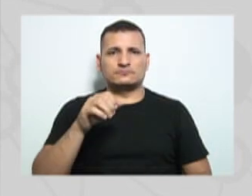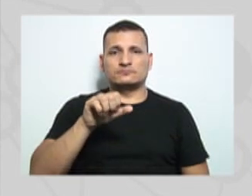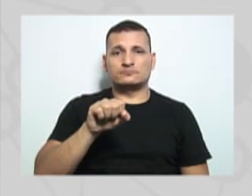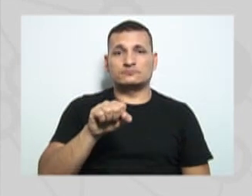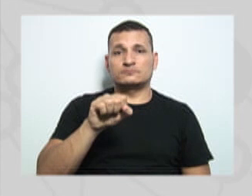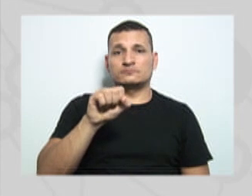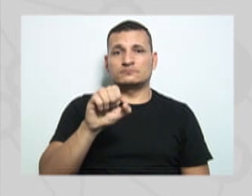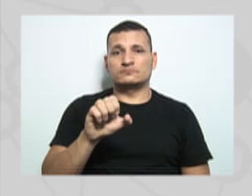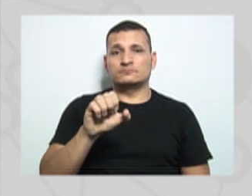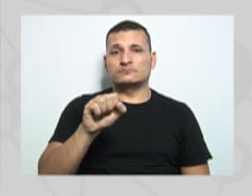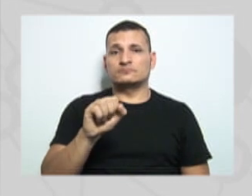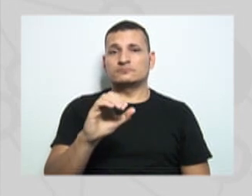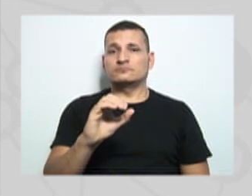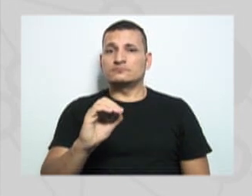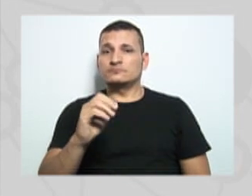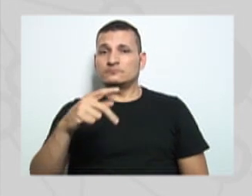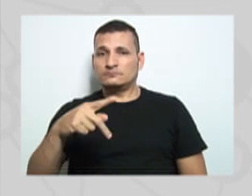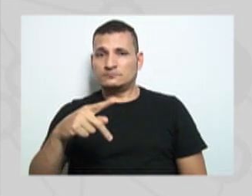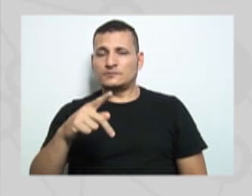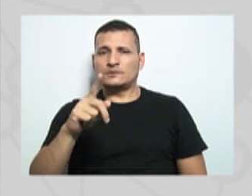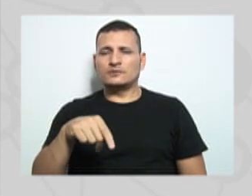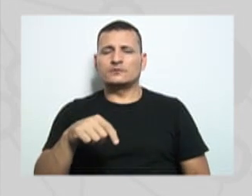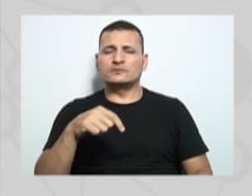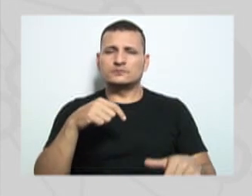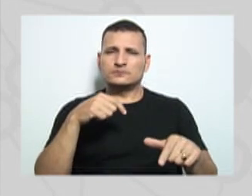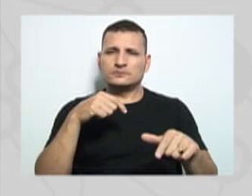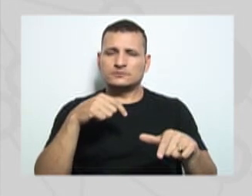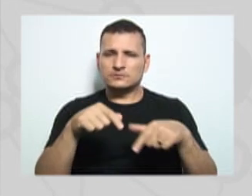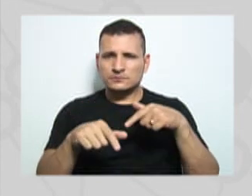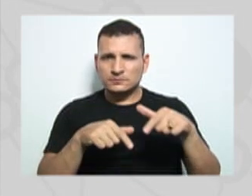né, o Serviço de Aprendizagem